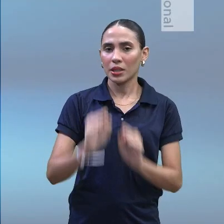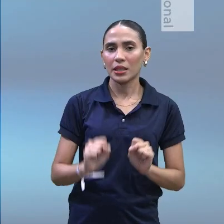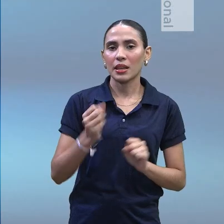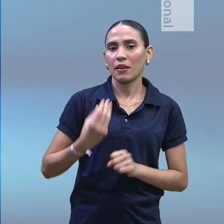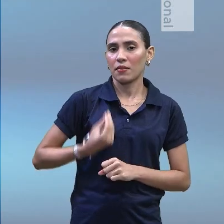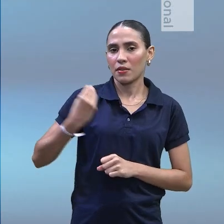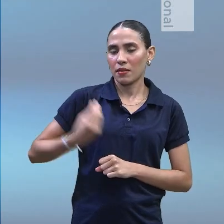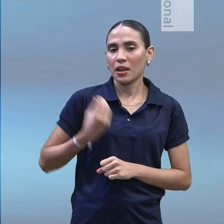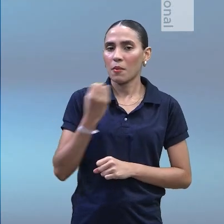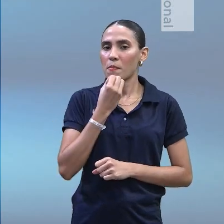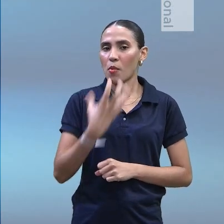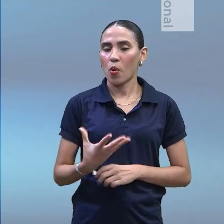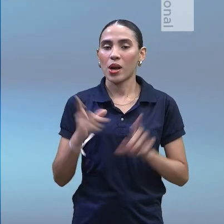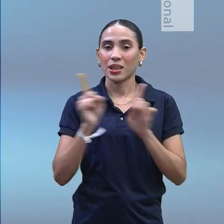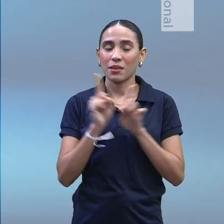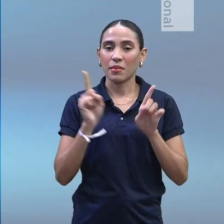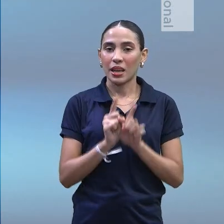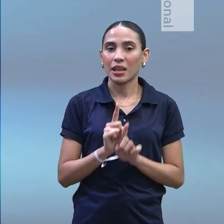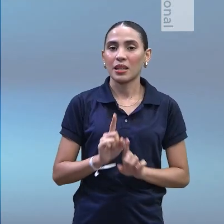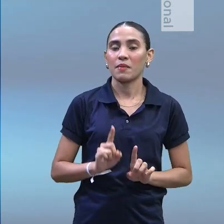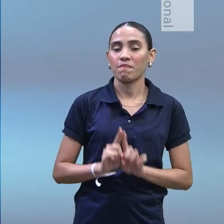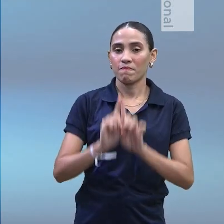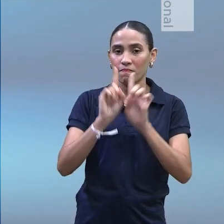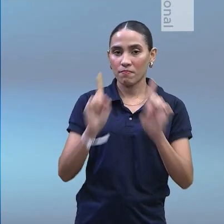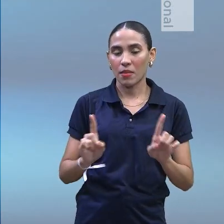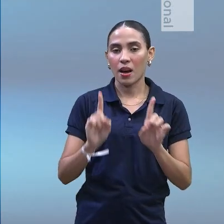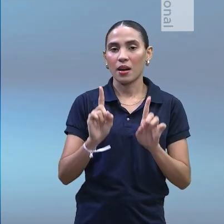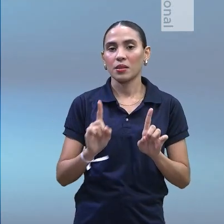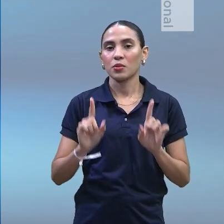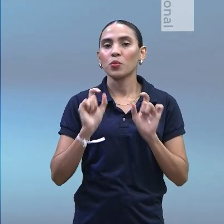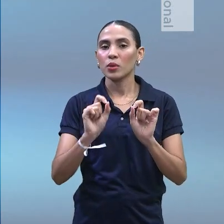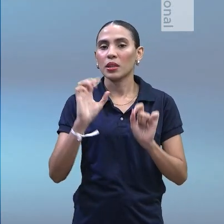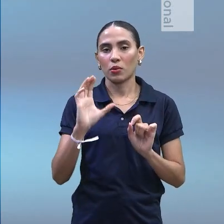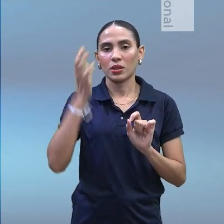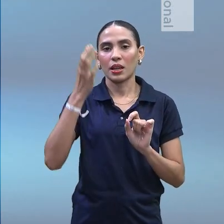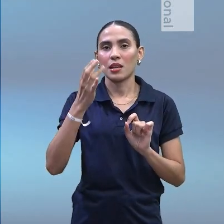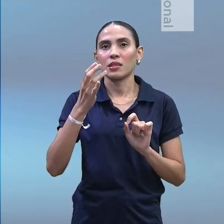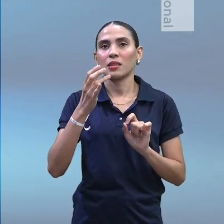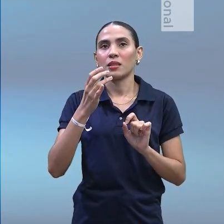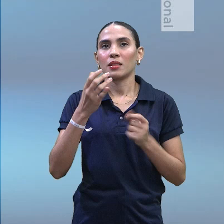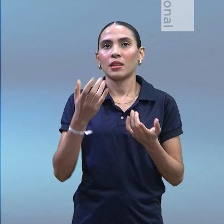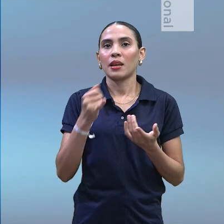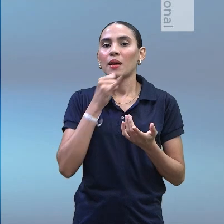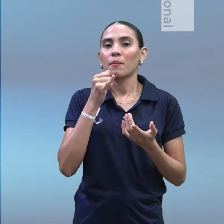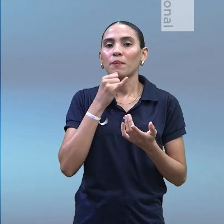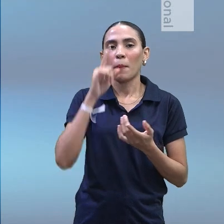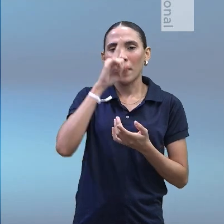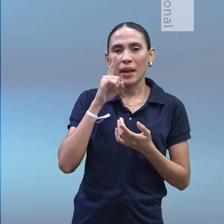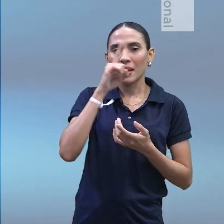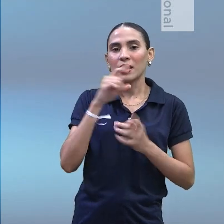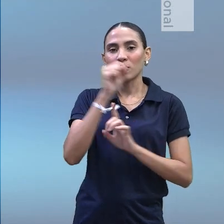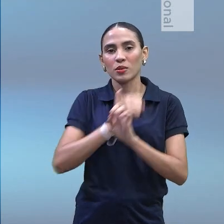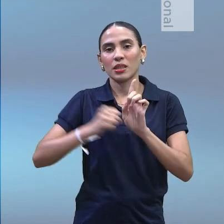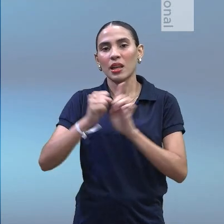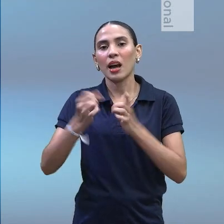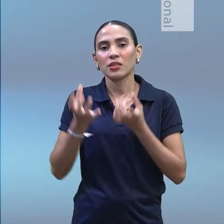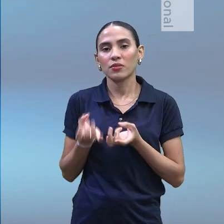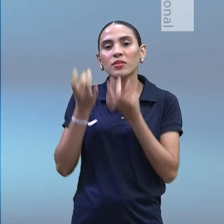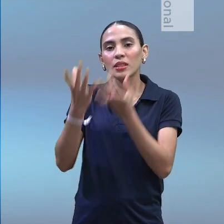é? Porém, o fato, né, de ela viver à margem da sociedade, sendo